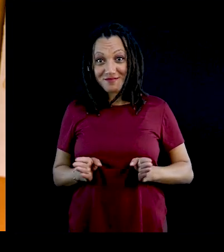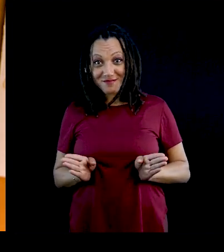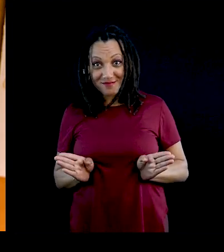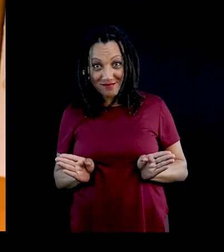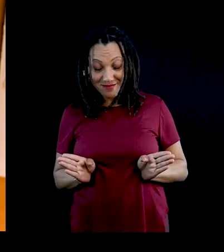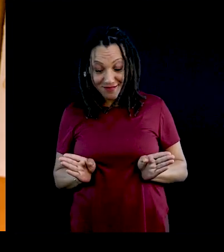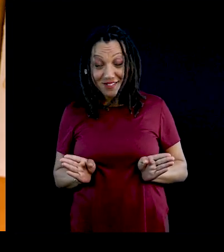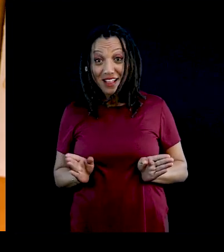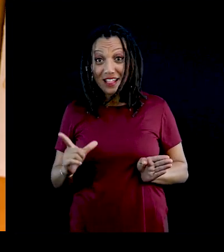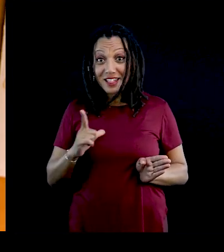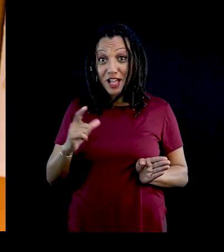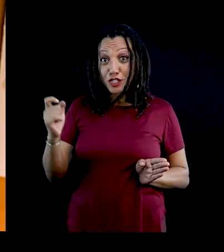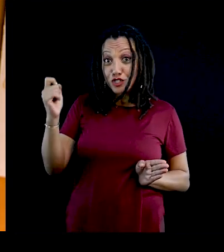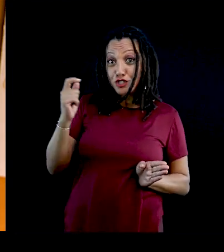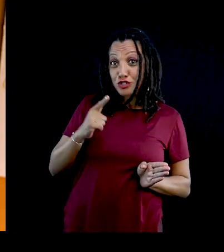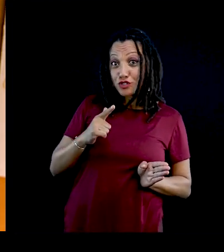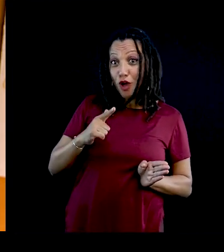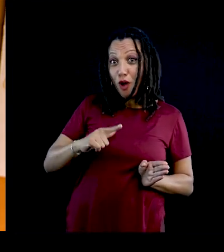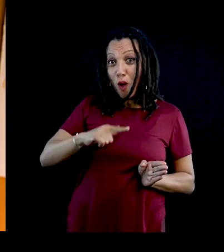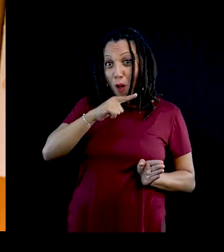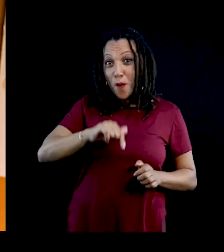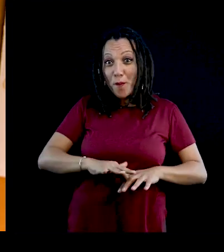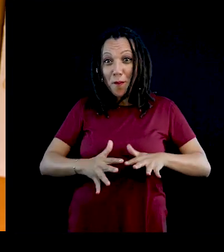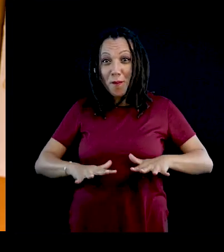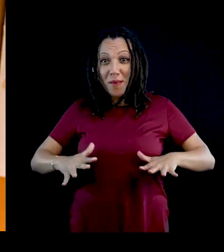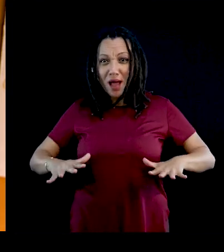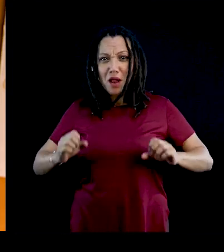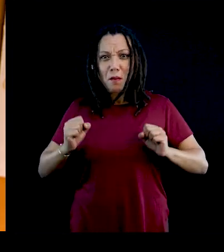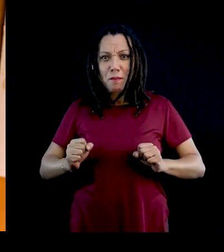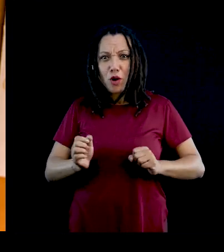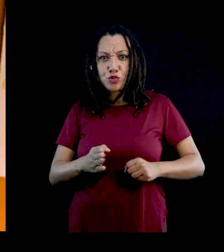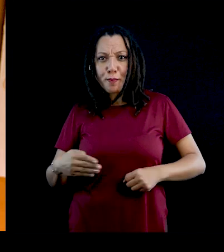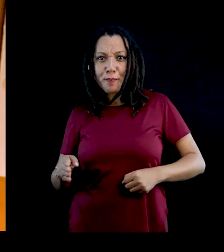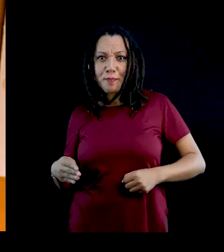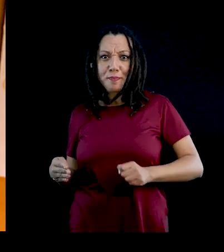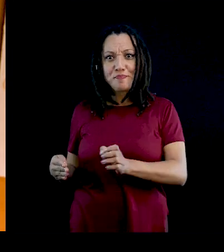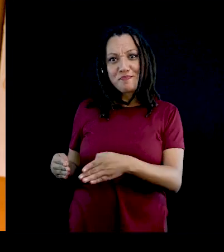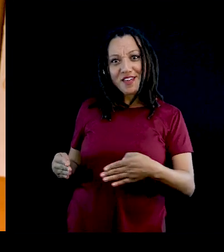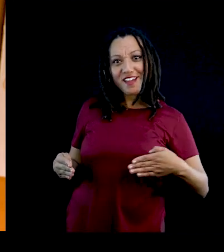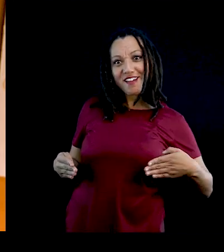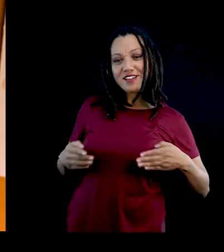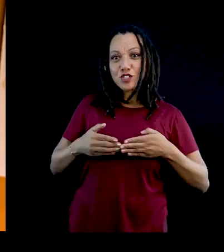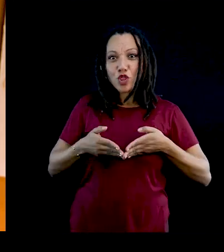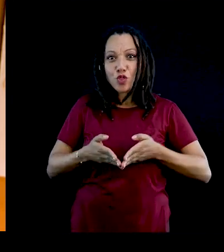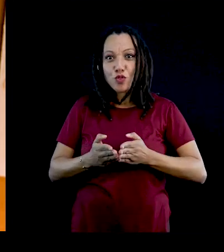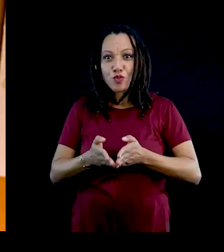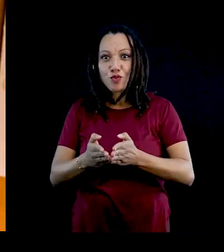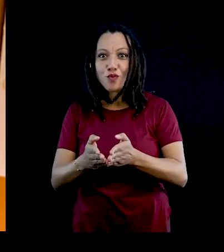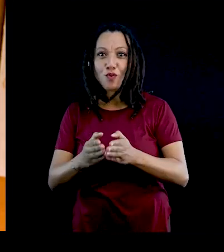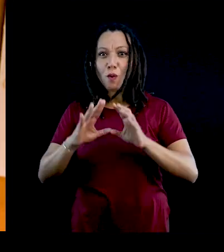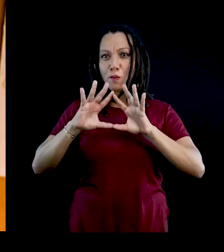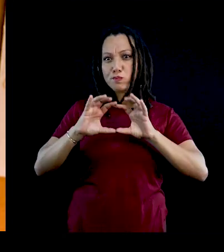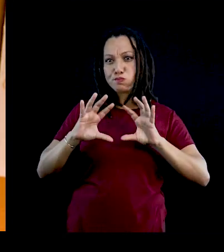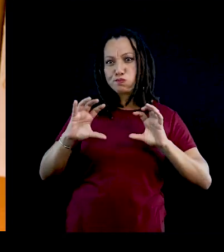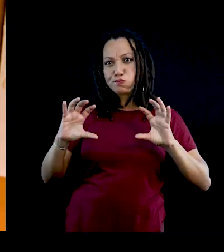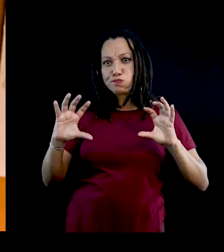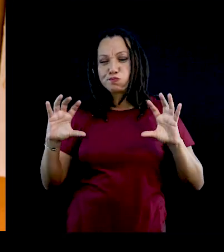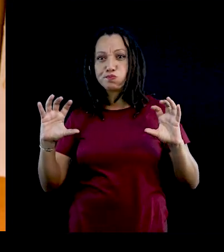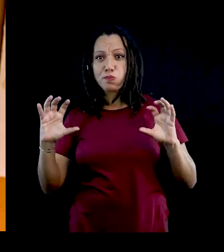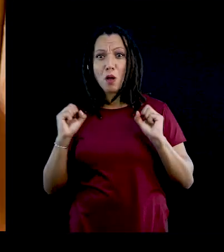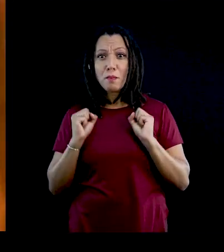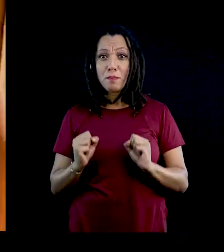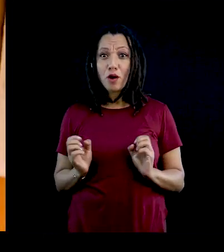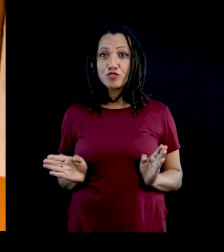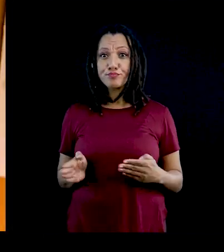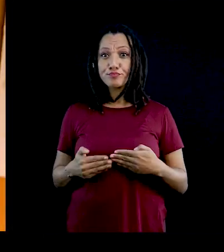sol. Aí aqui eu posso depois desenhar peixes, fazer as nuvens, colocar outros barcos. Posso continuar colorindo ele por